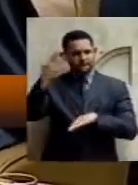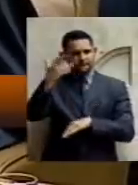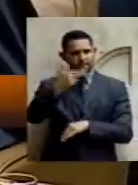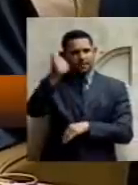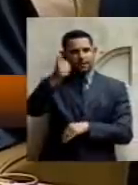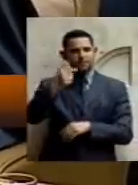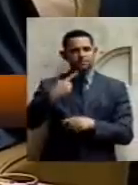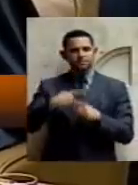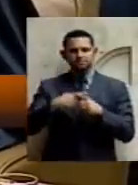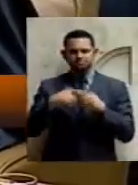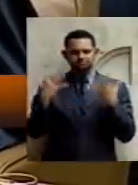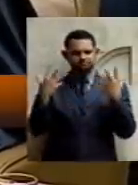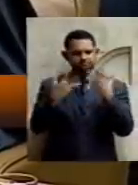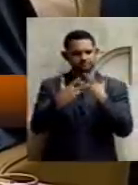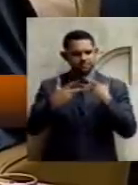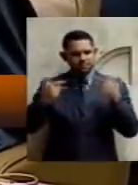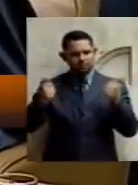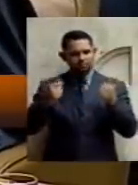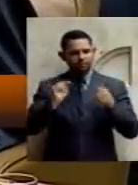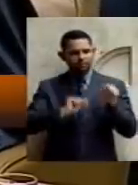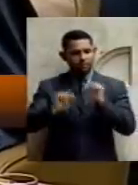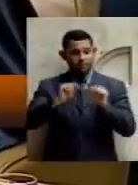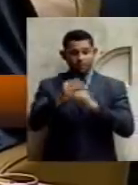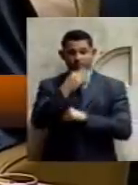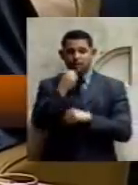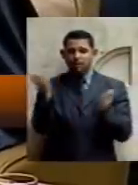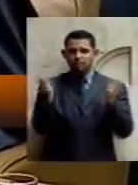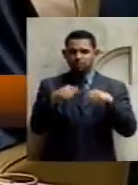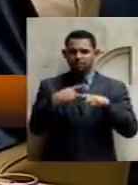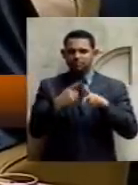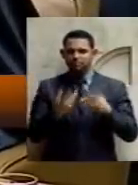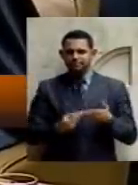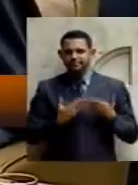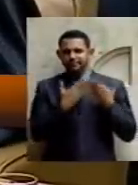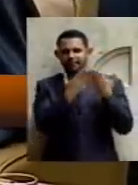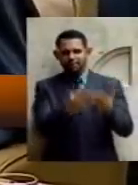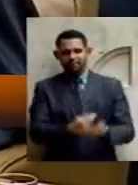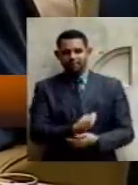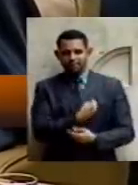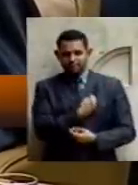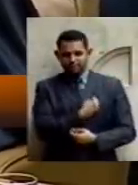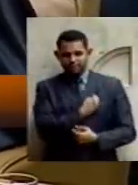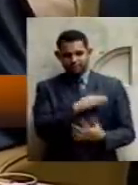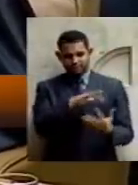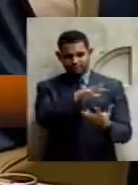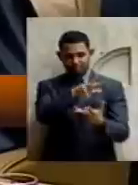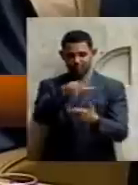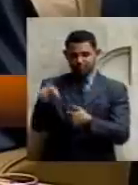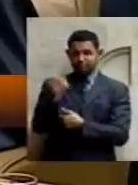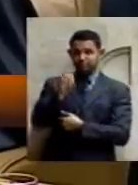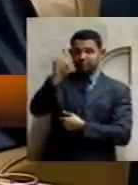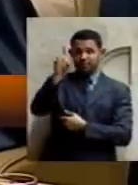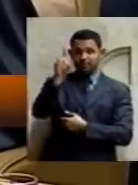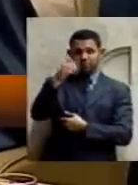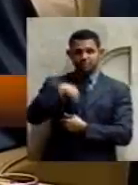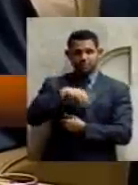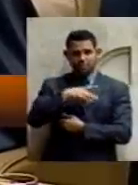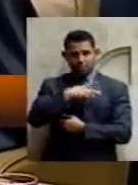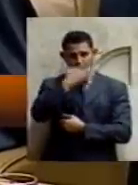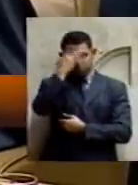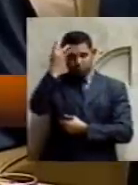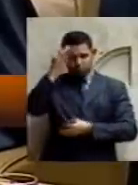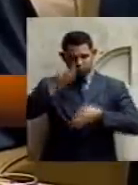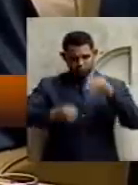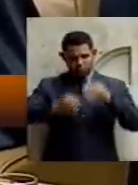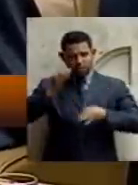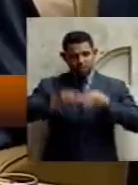eminente sacerdotal que um homem pode se entregar neste mundo de Deus. O magistrado deve ter a